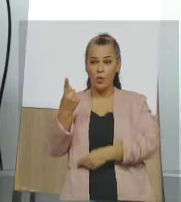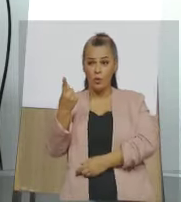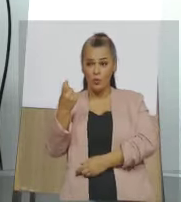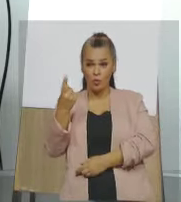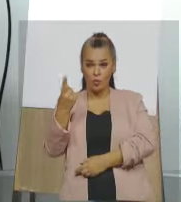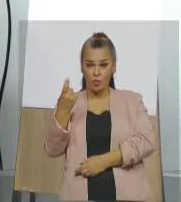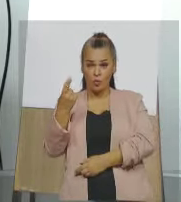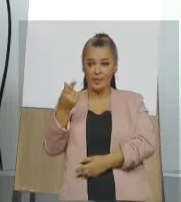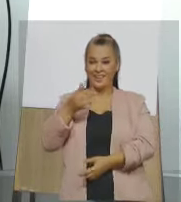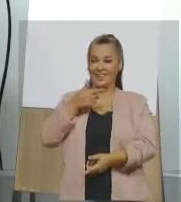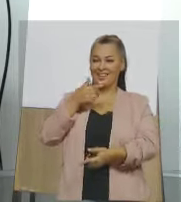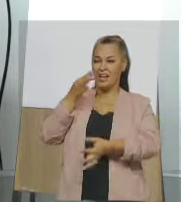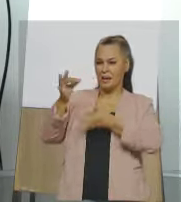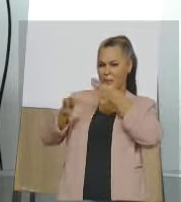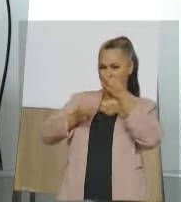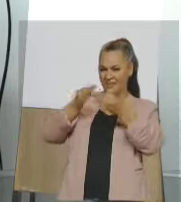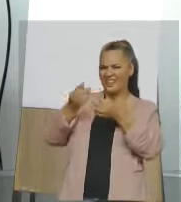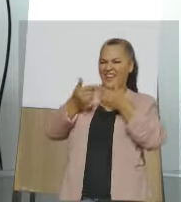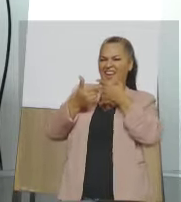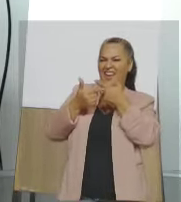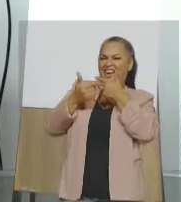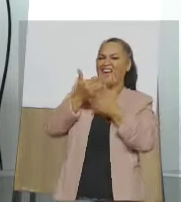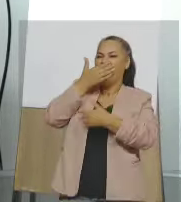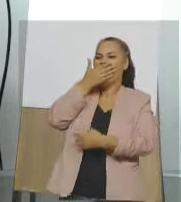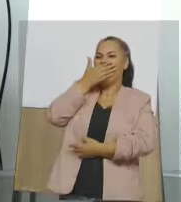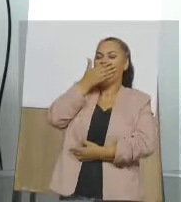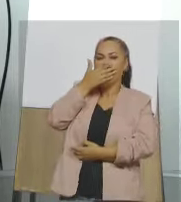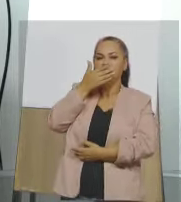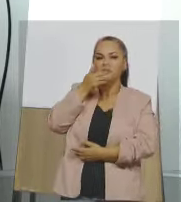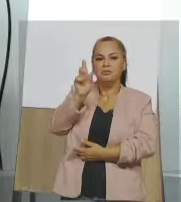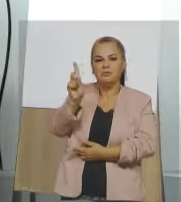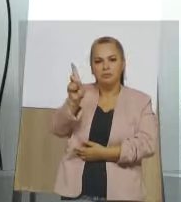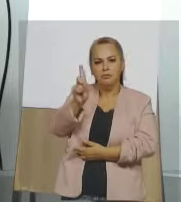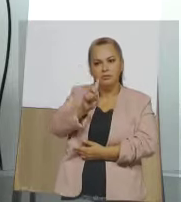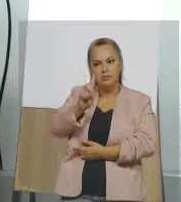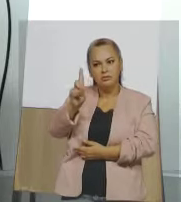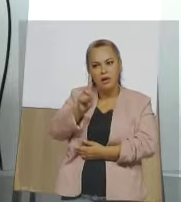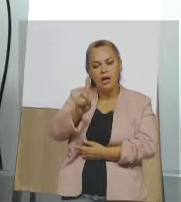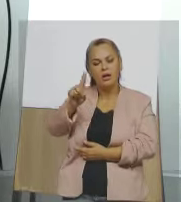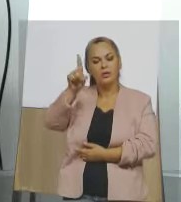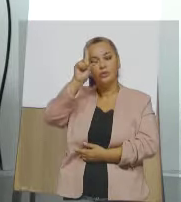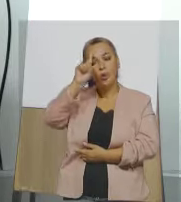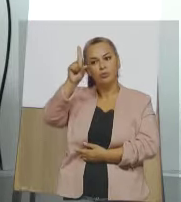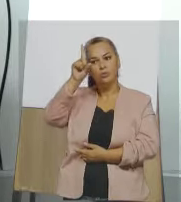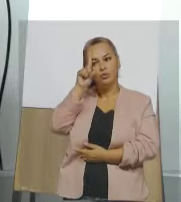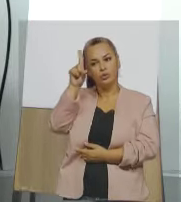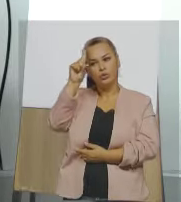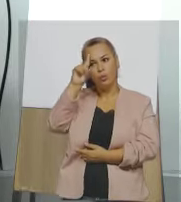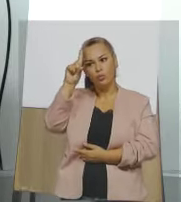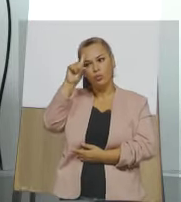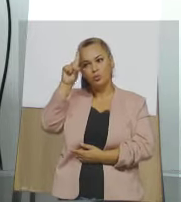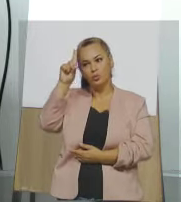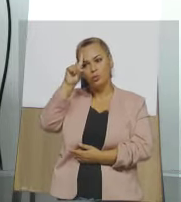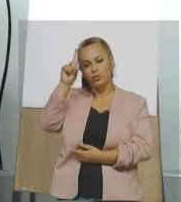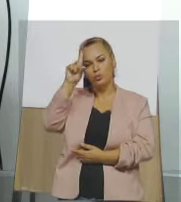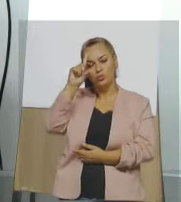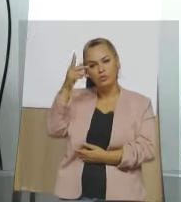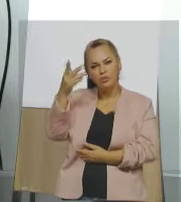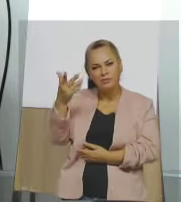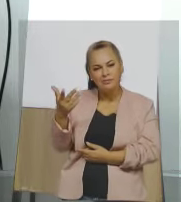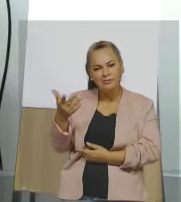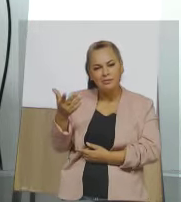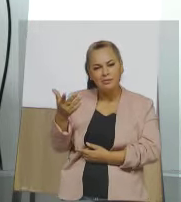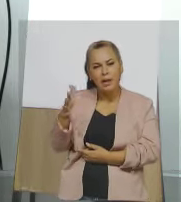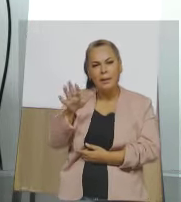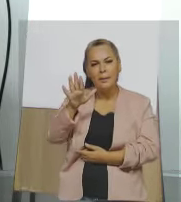é essa recorrência, essa perseguição. E a partir do momento que nós sabemos que 40%, quase metade dos estudantes